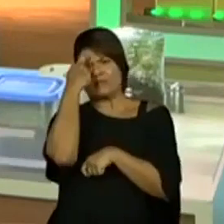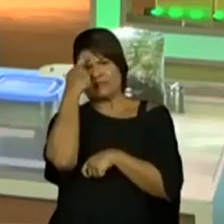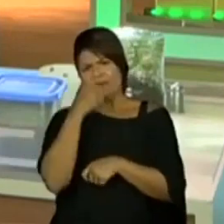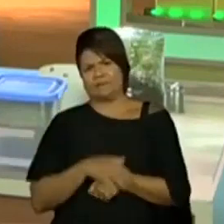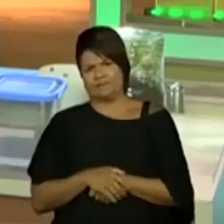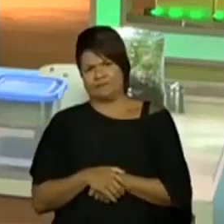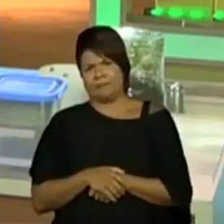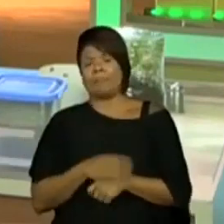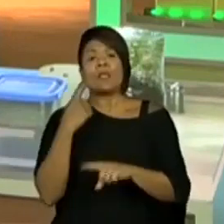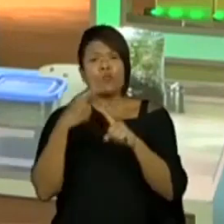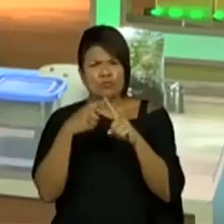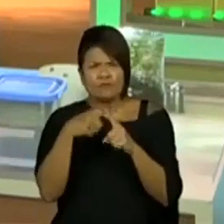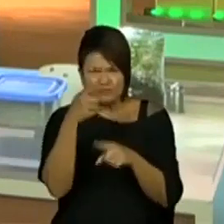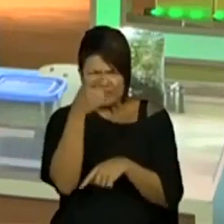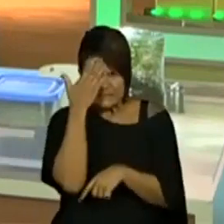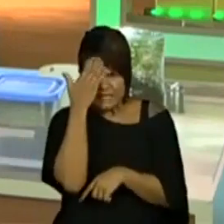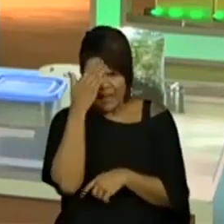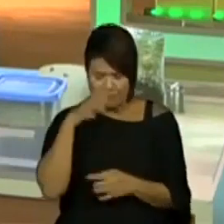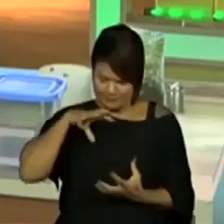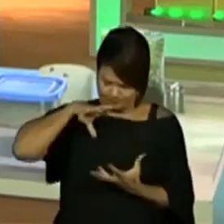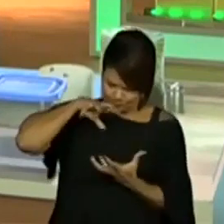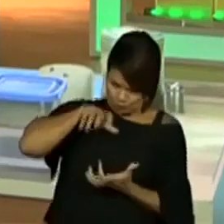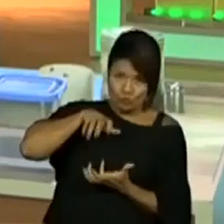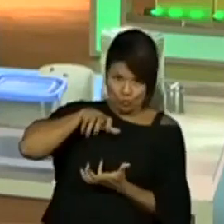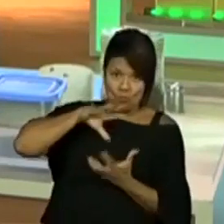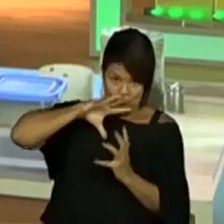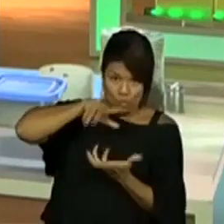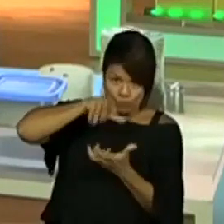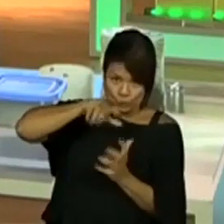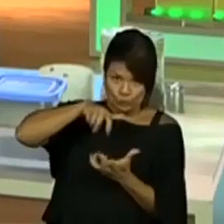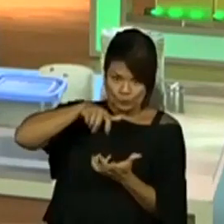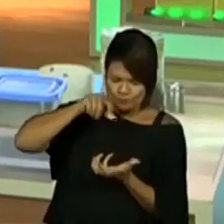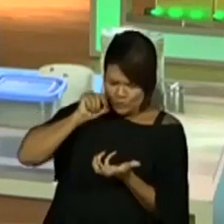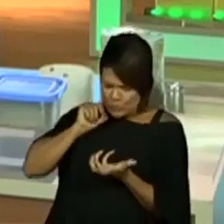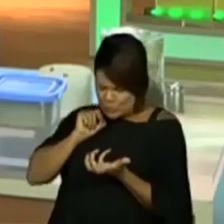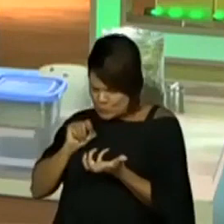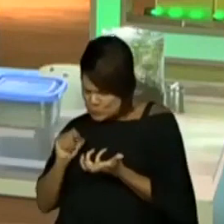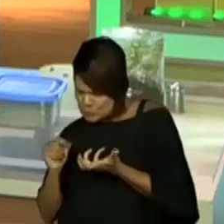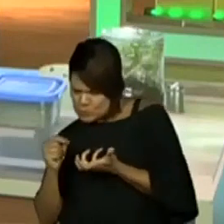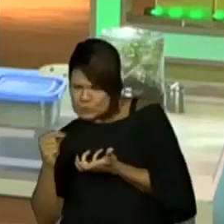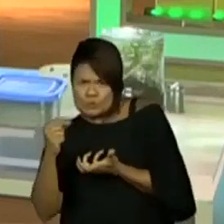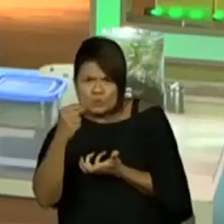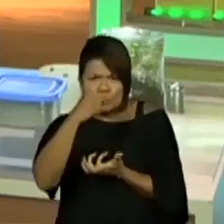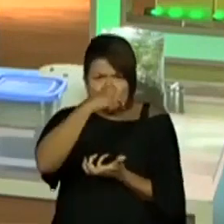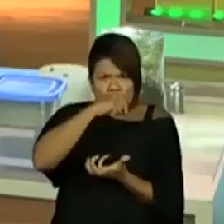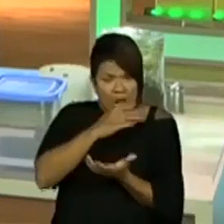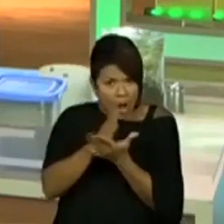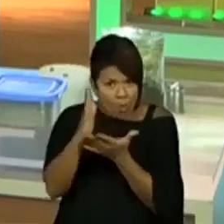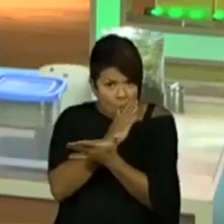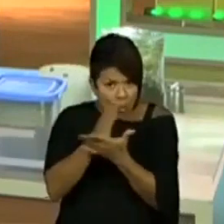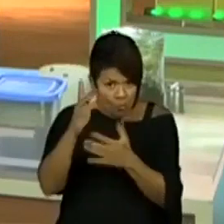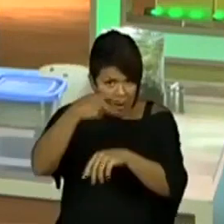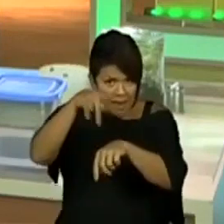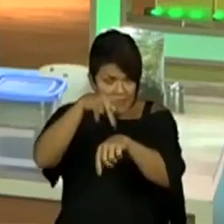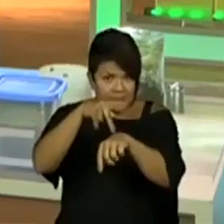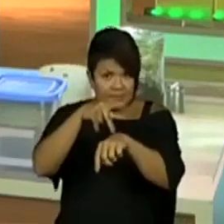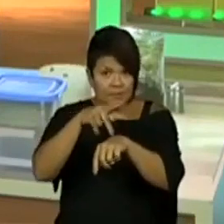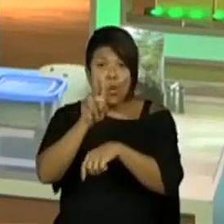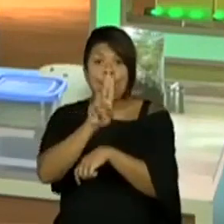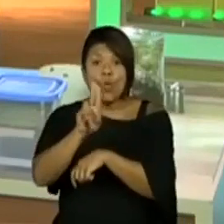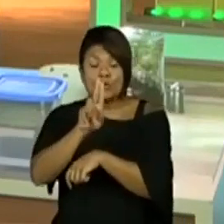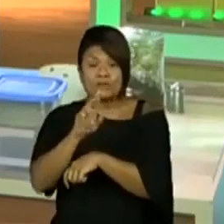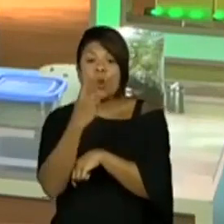existem alguns lugares no mundo que que as pessoas possuem de água potável para o seu consumo